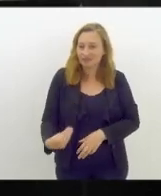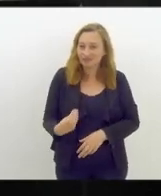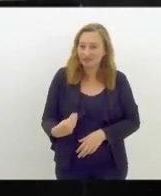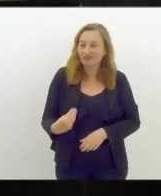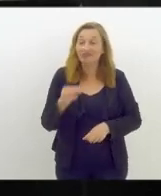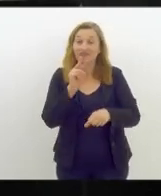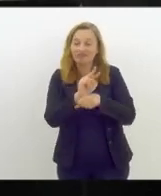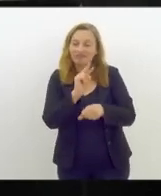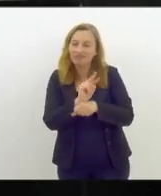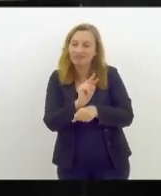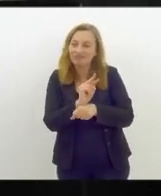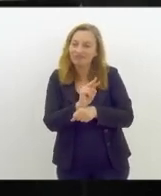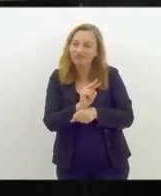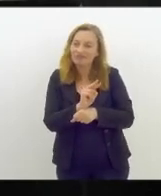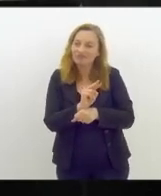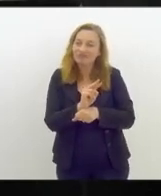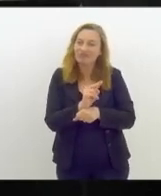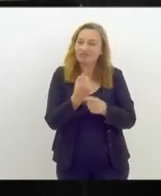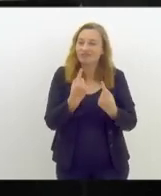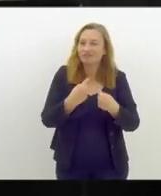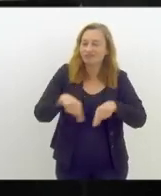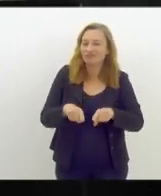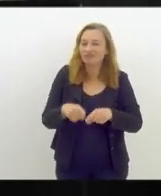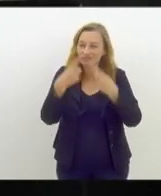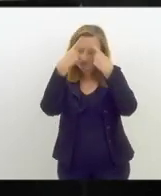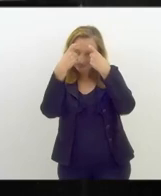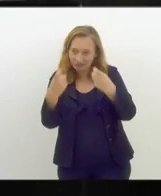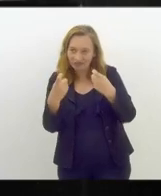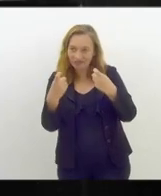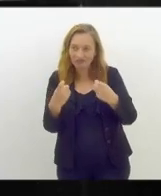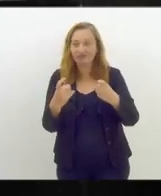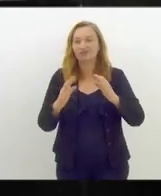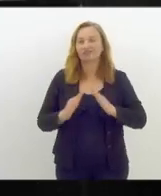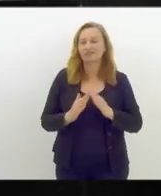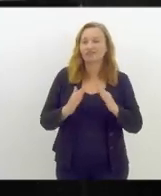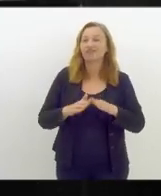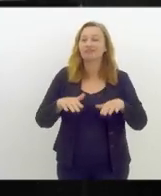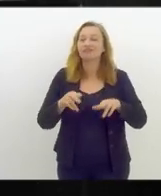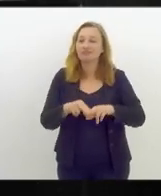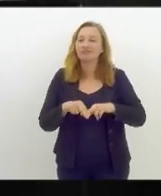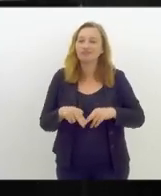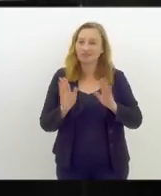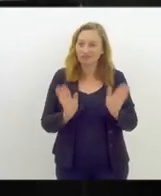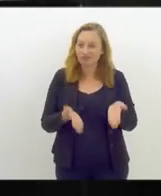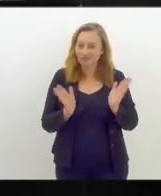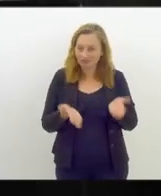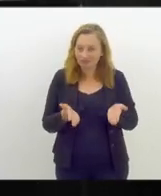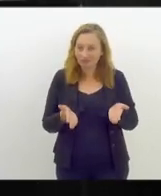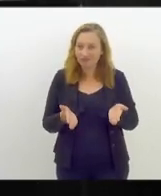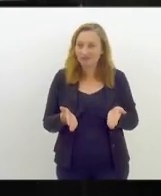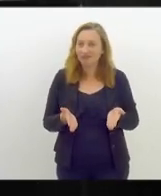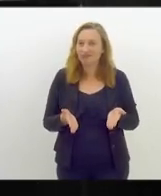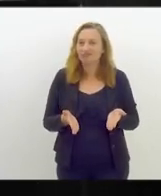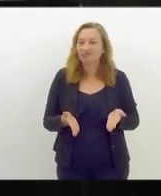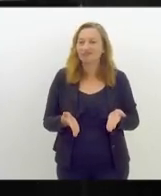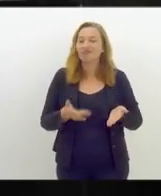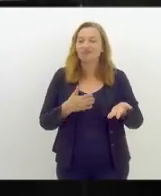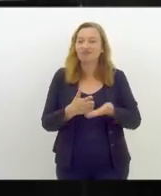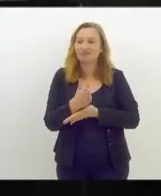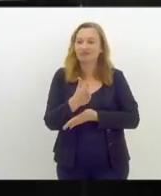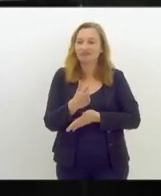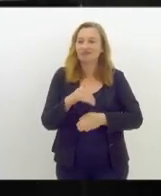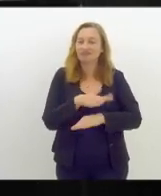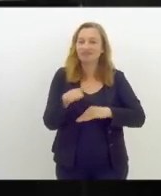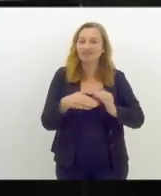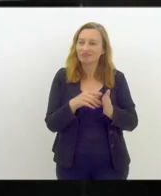pela proteção e combate à violência doméstica, portanto, que hoje passou aqui pela aprovação de